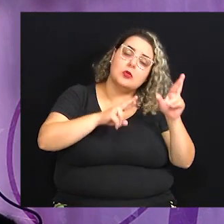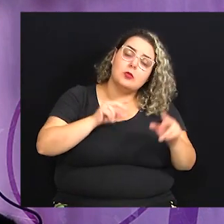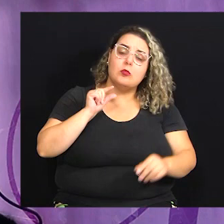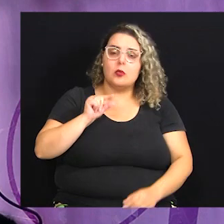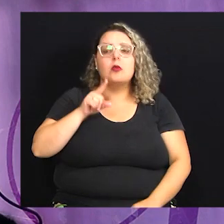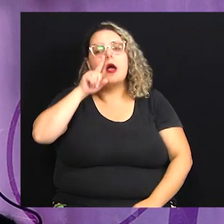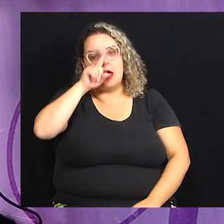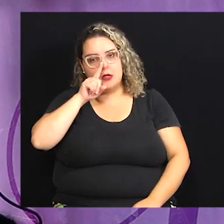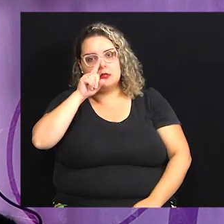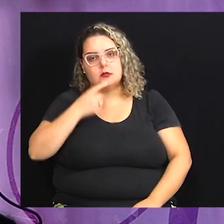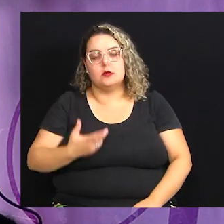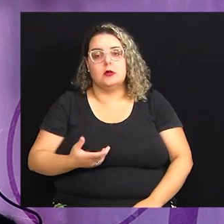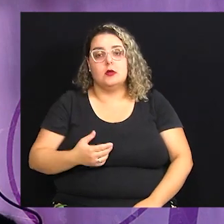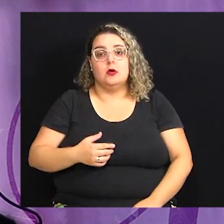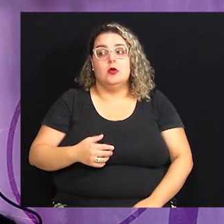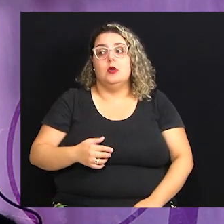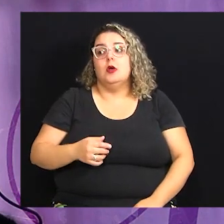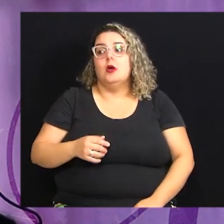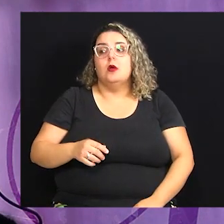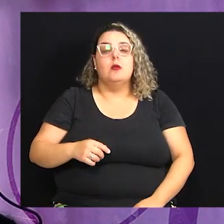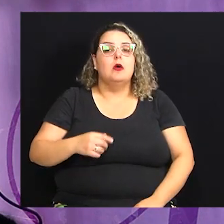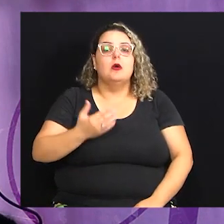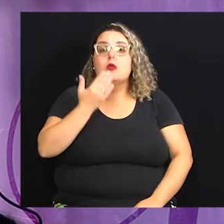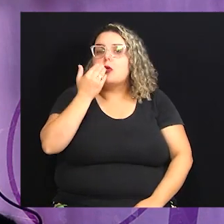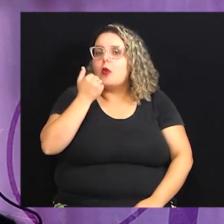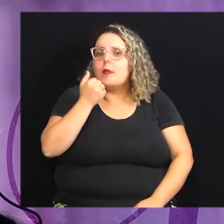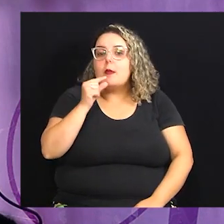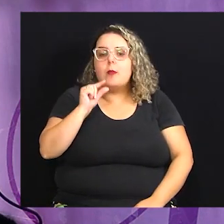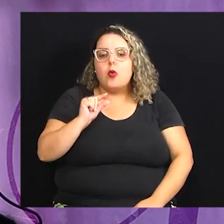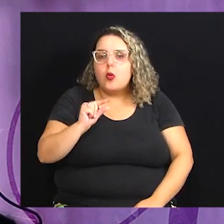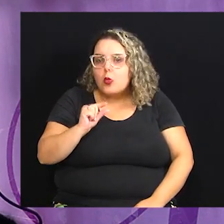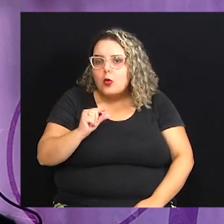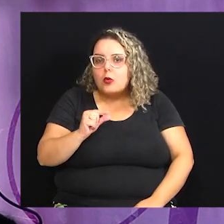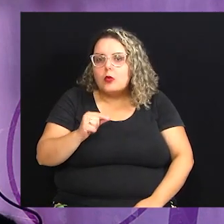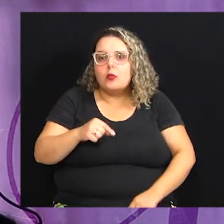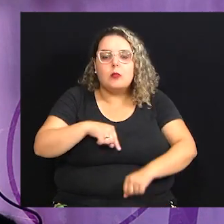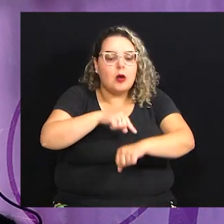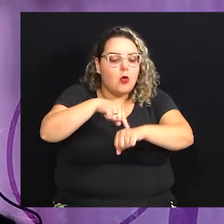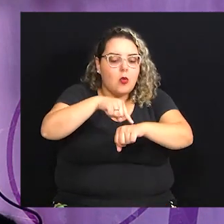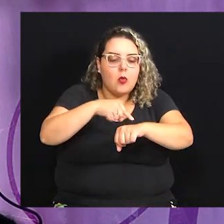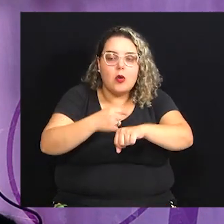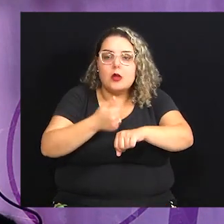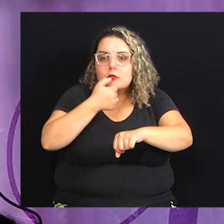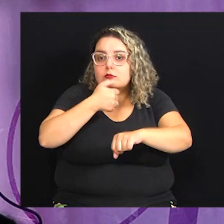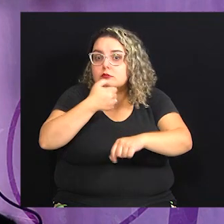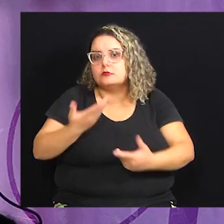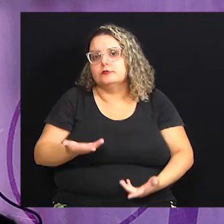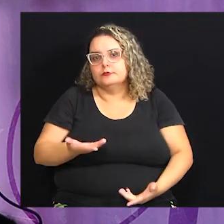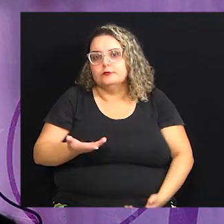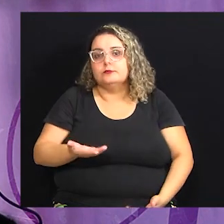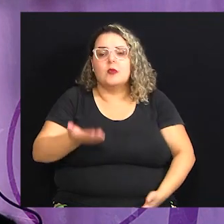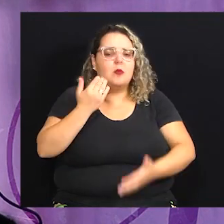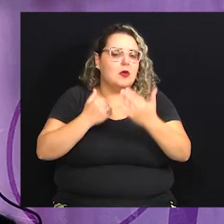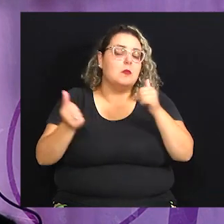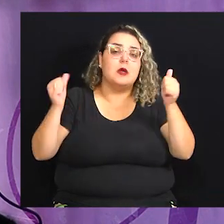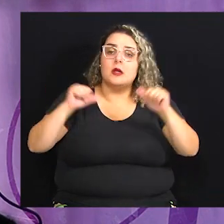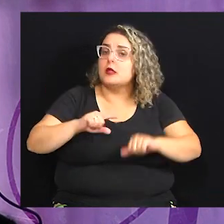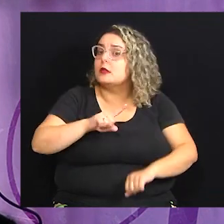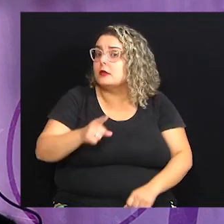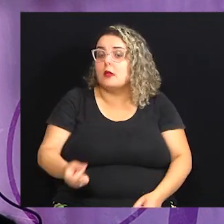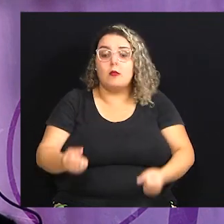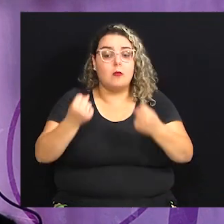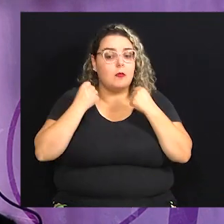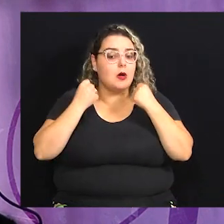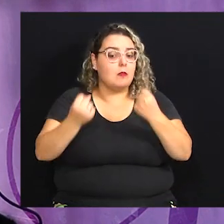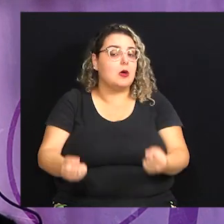Dormir pouco é fator de risco. Ficar muito tempo em jejum também é fator de risco. Ter uma alimentação ruim, não